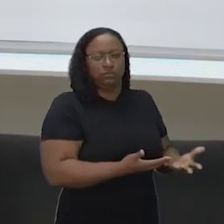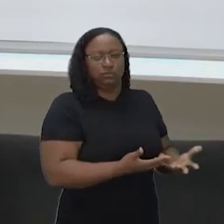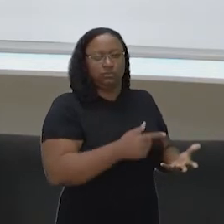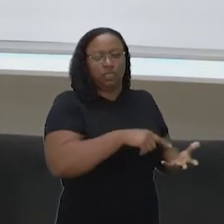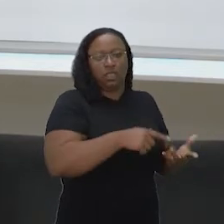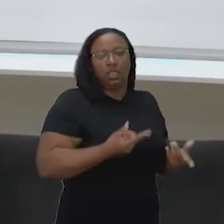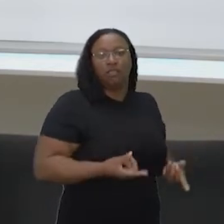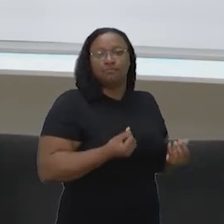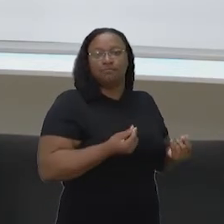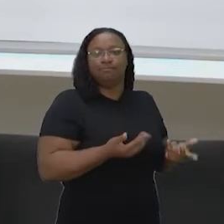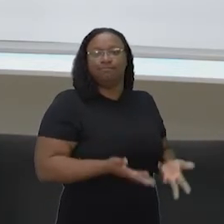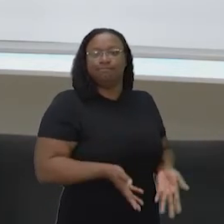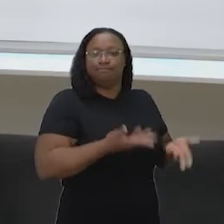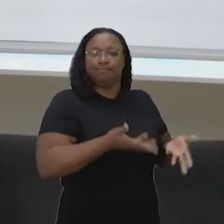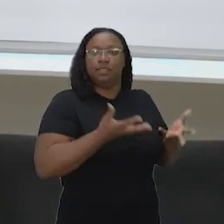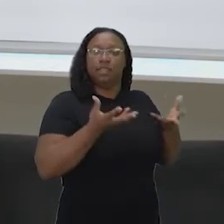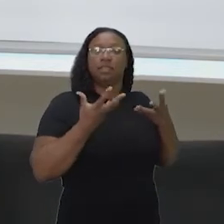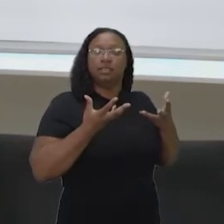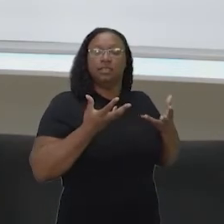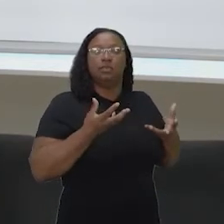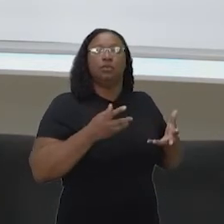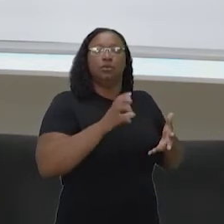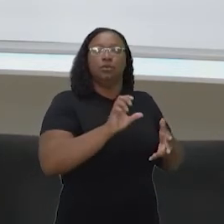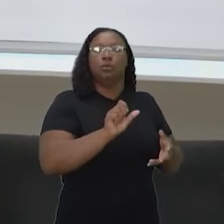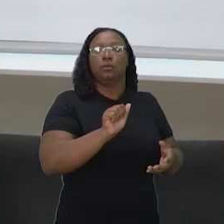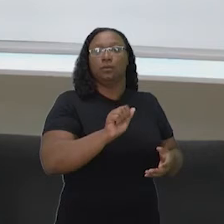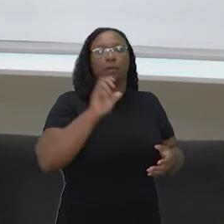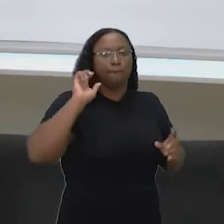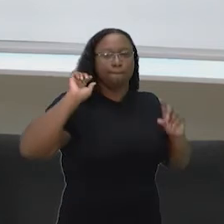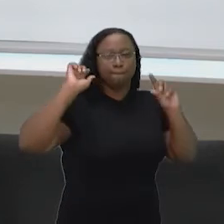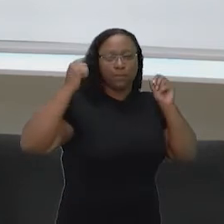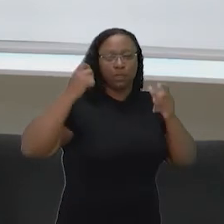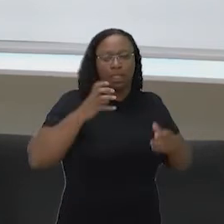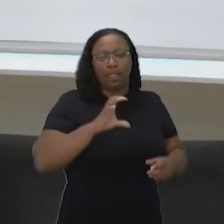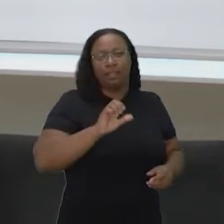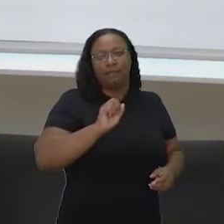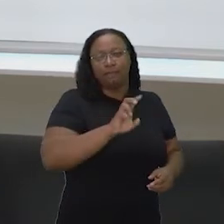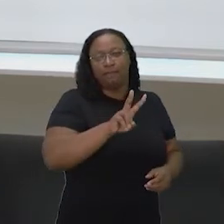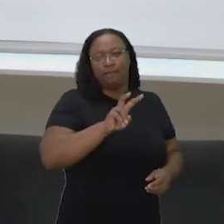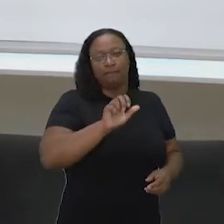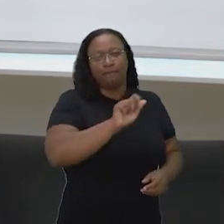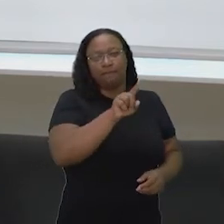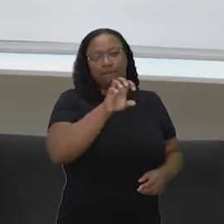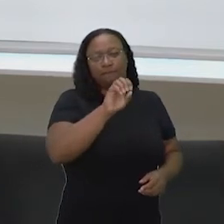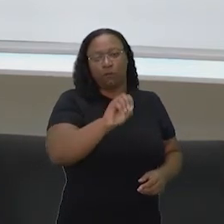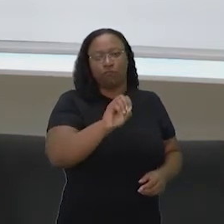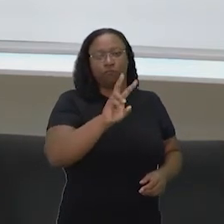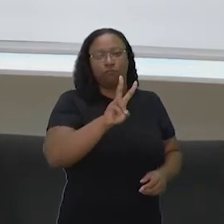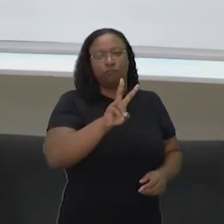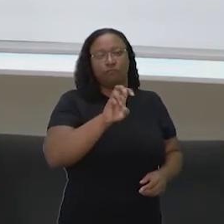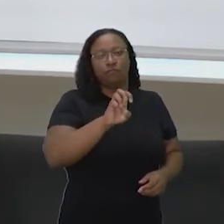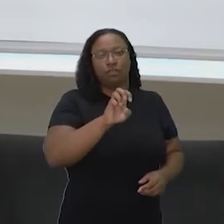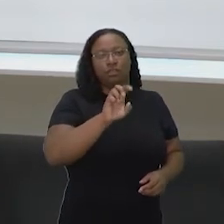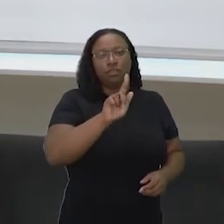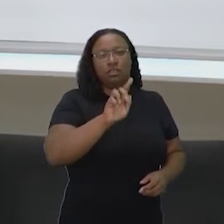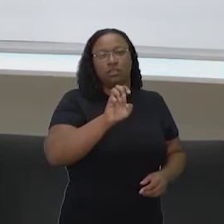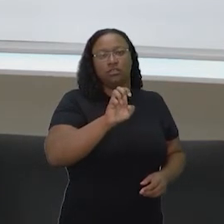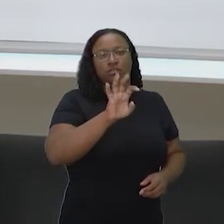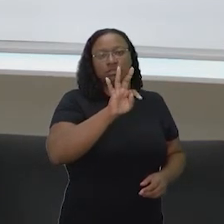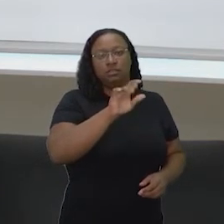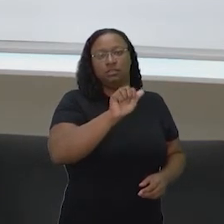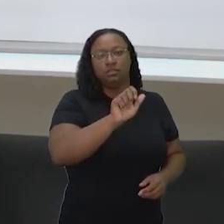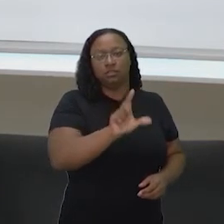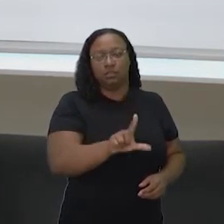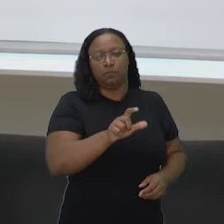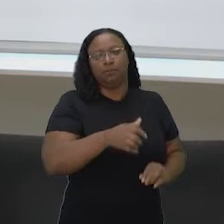do carvão, que a gente quer carvão vegetal. E aí é uma temperatura mais baixa de queima. Já a pirólise rápida, a gente quer